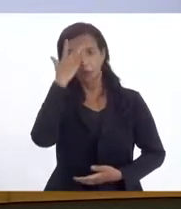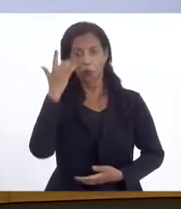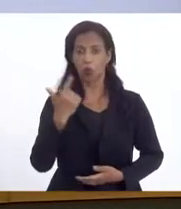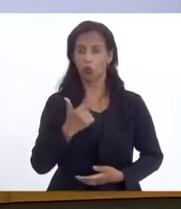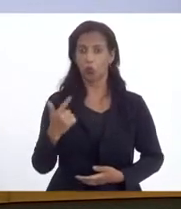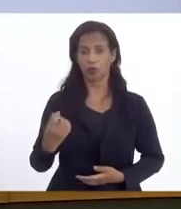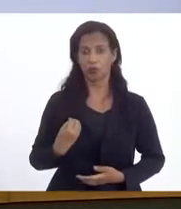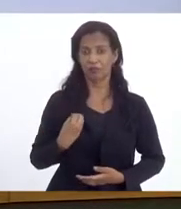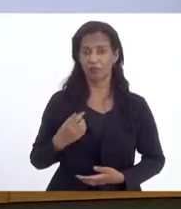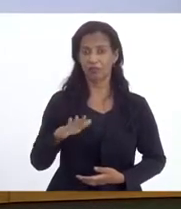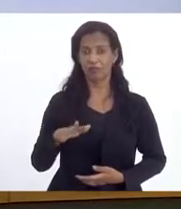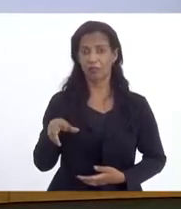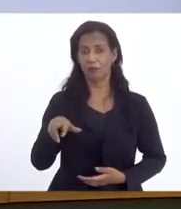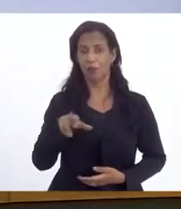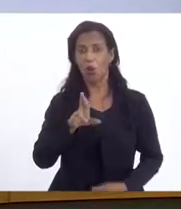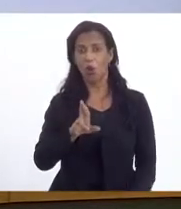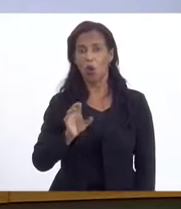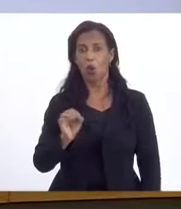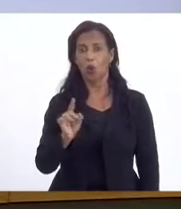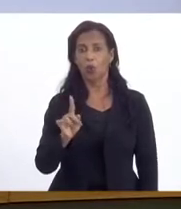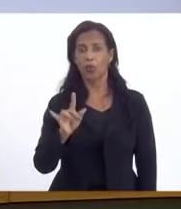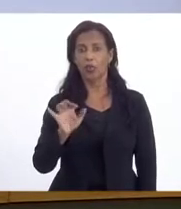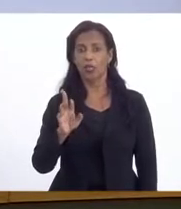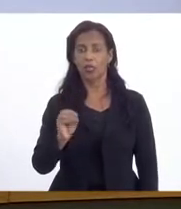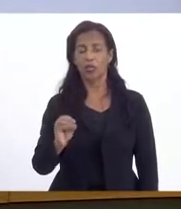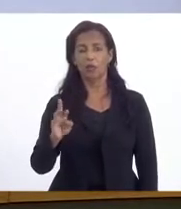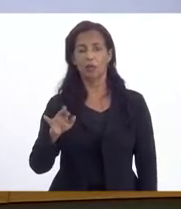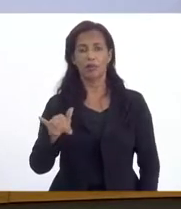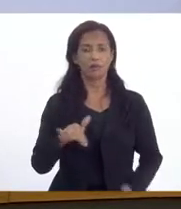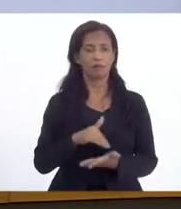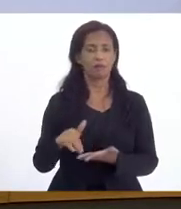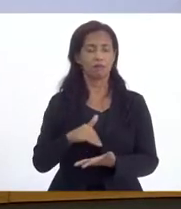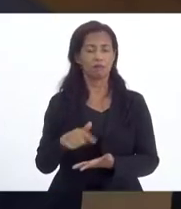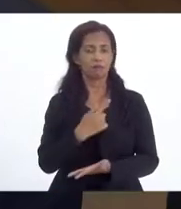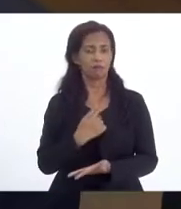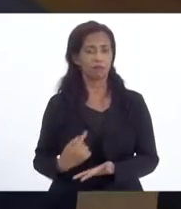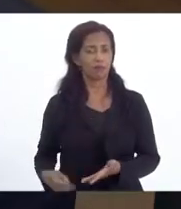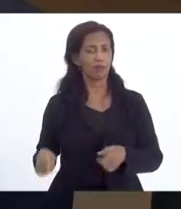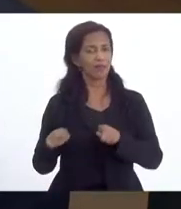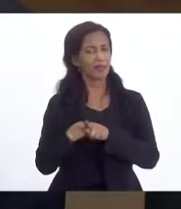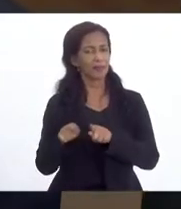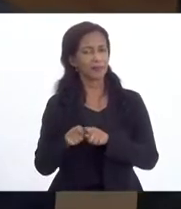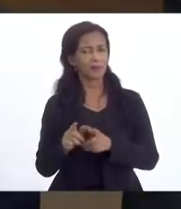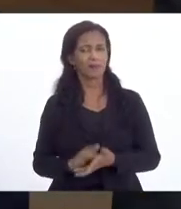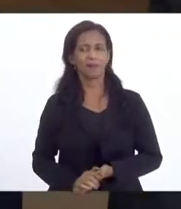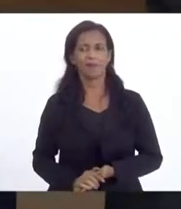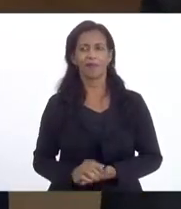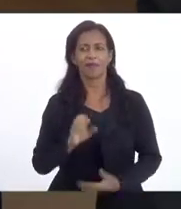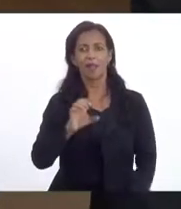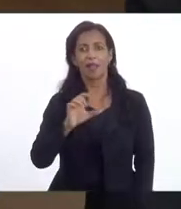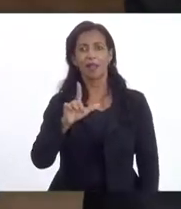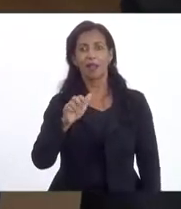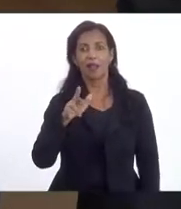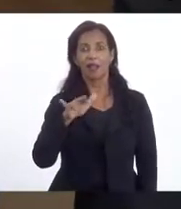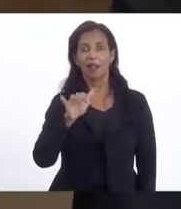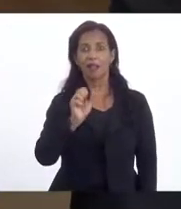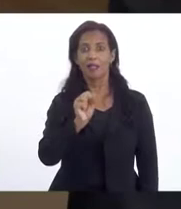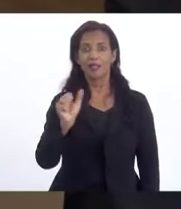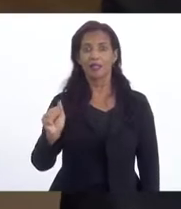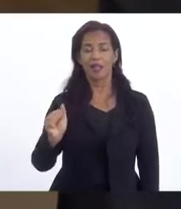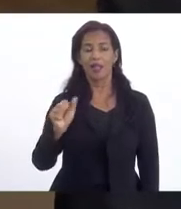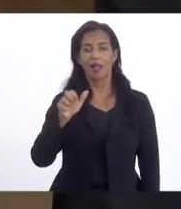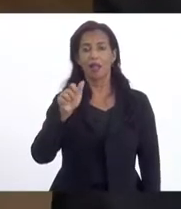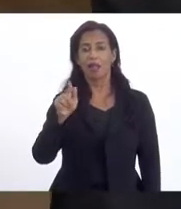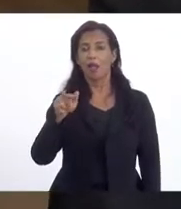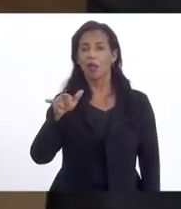irmão Rodrigo Bacelar, secretário de governo. Também a Clarissa Garotinho não